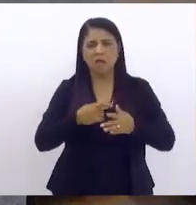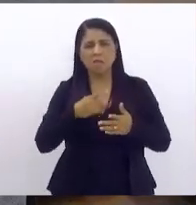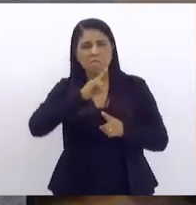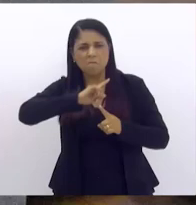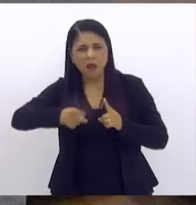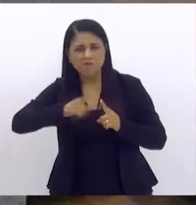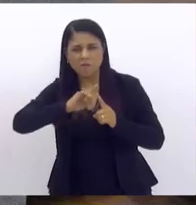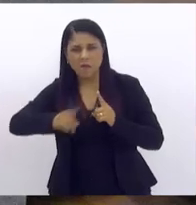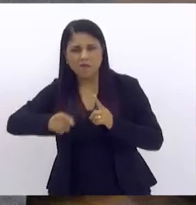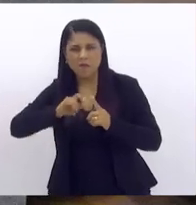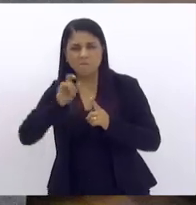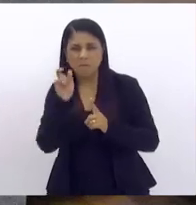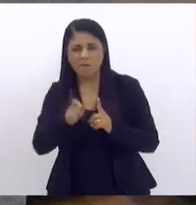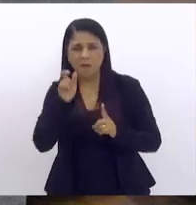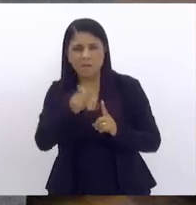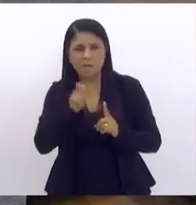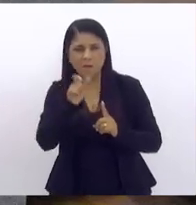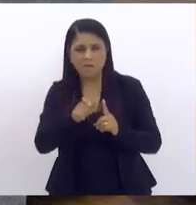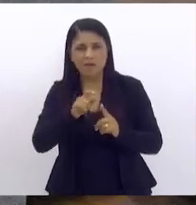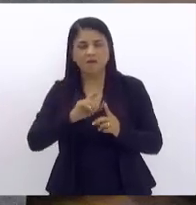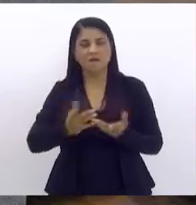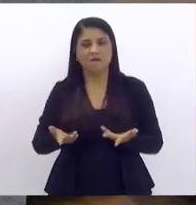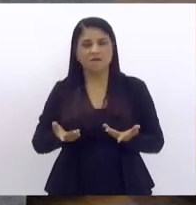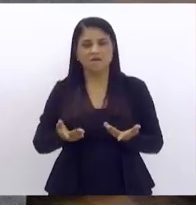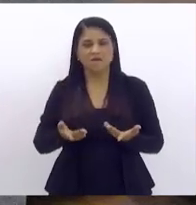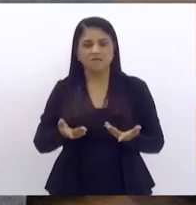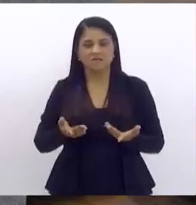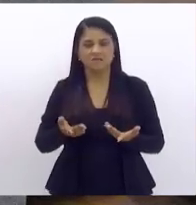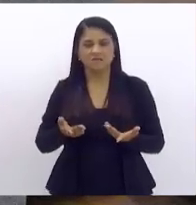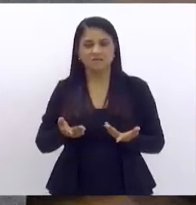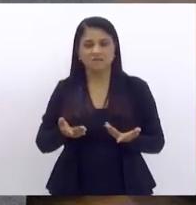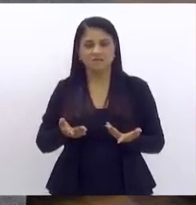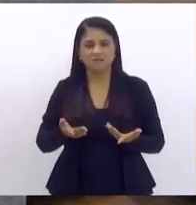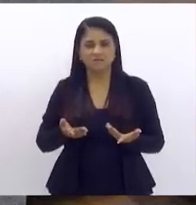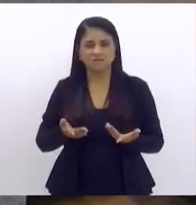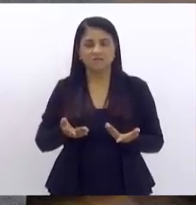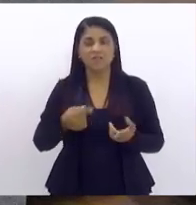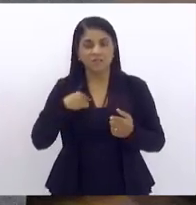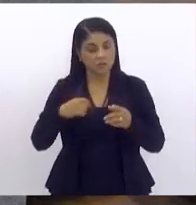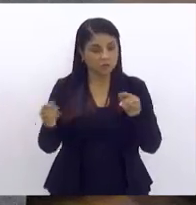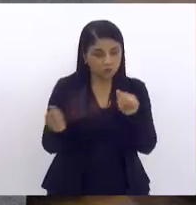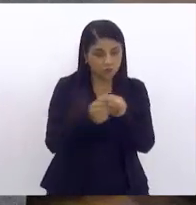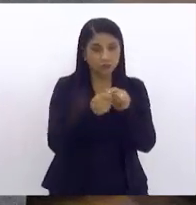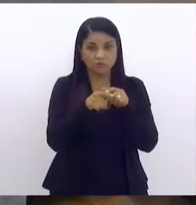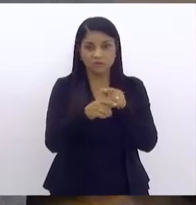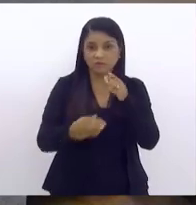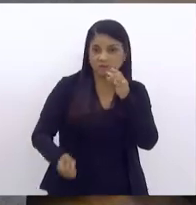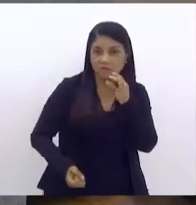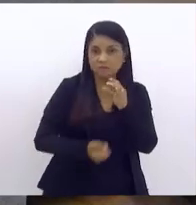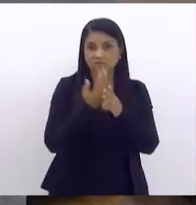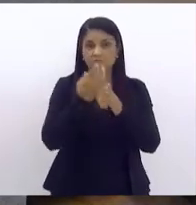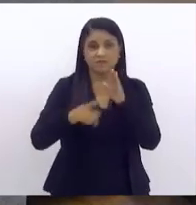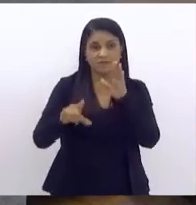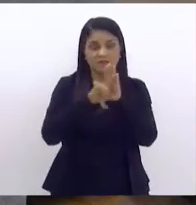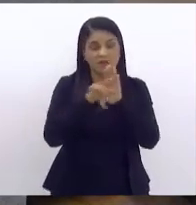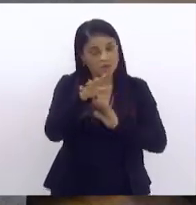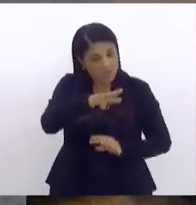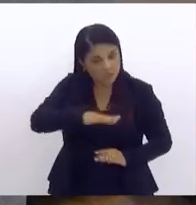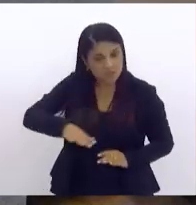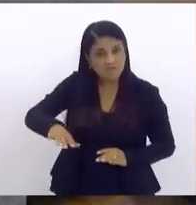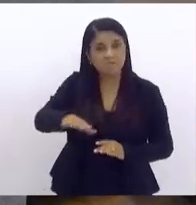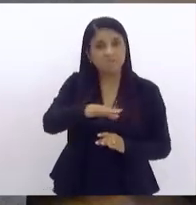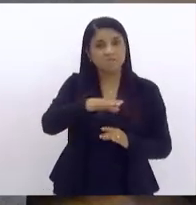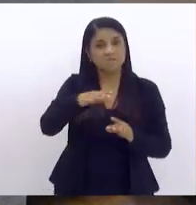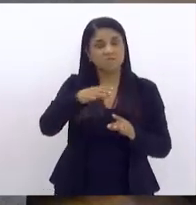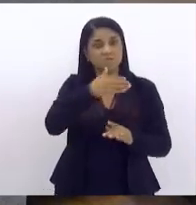E eu fui um dos que garanti, junto com vocês, leis que dizem, não, o espaço público é para isso.